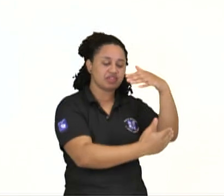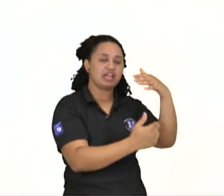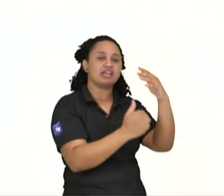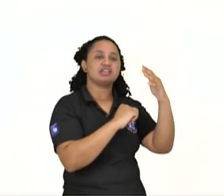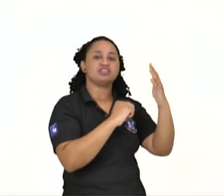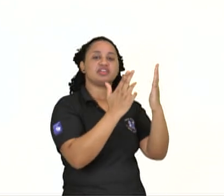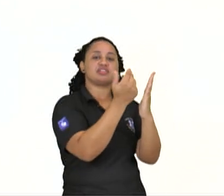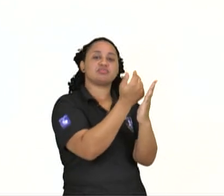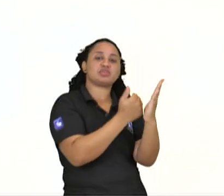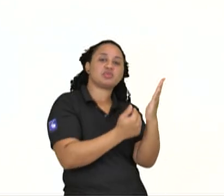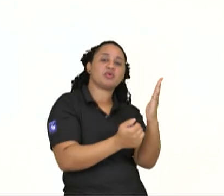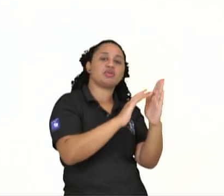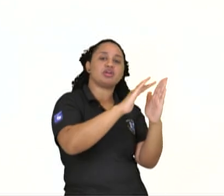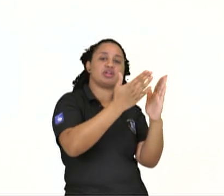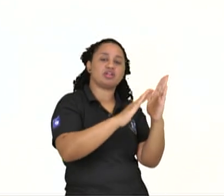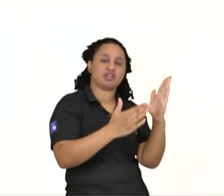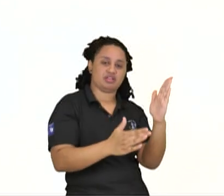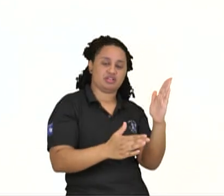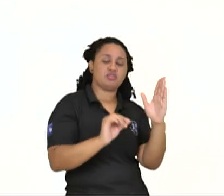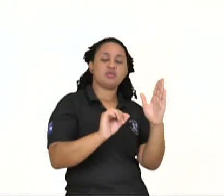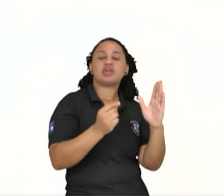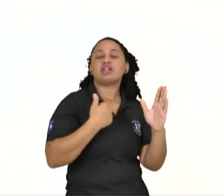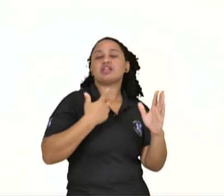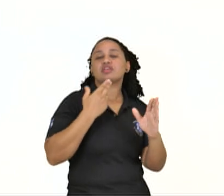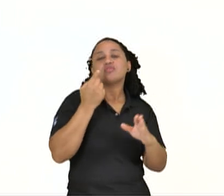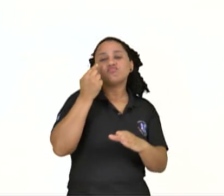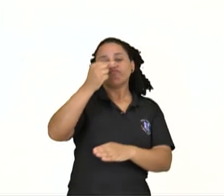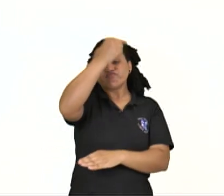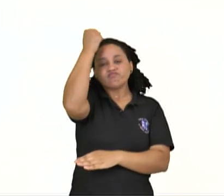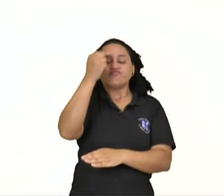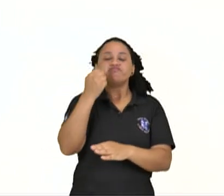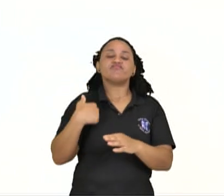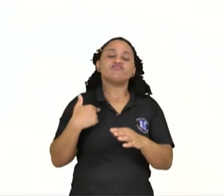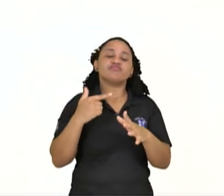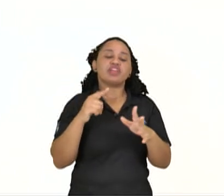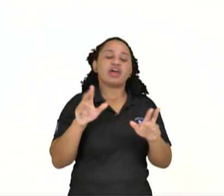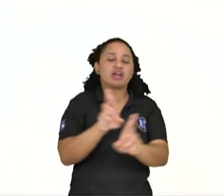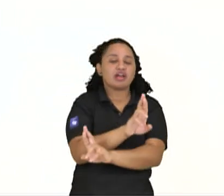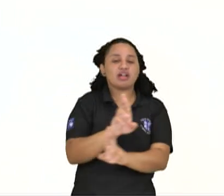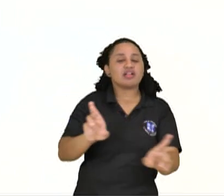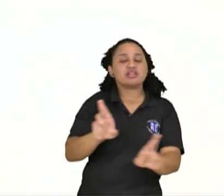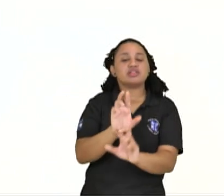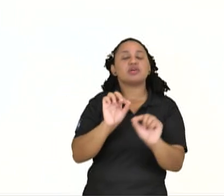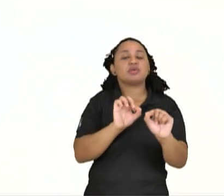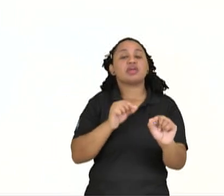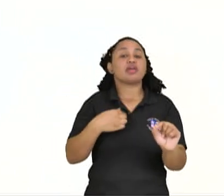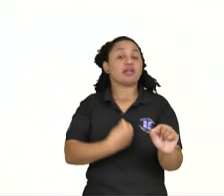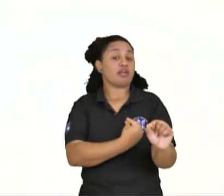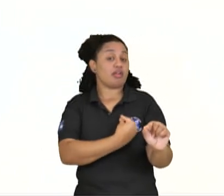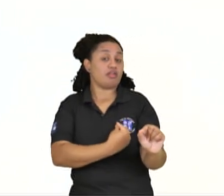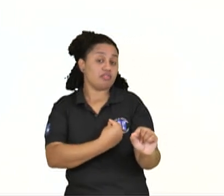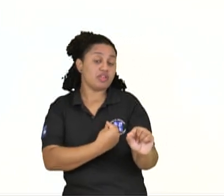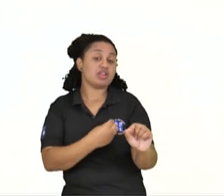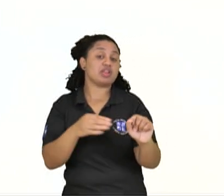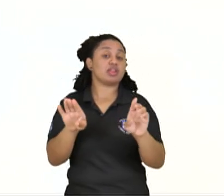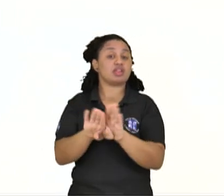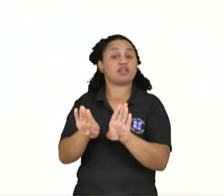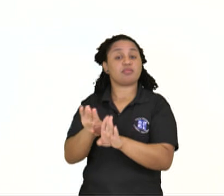Você já deve ter ouvido falar sobre a arte egípcia, não é mesmo? Sabia que os egípcios